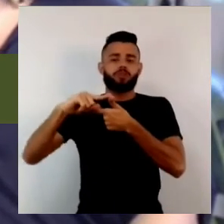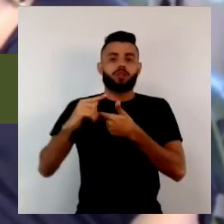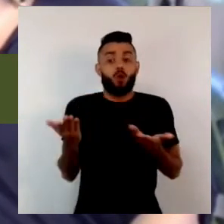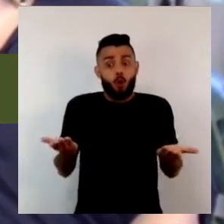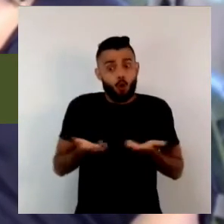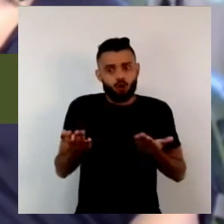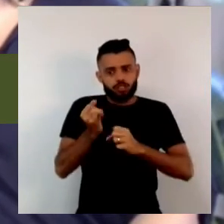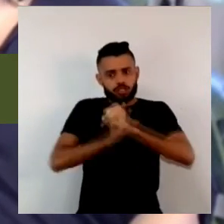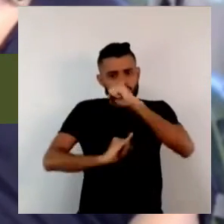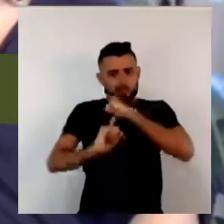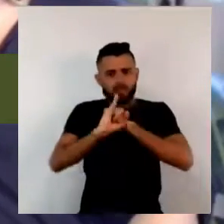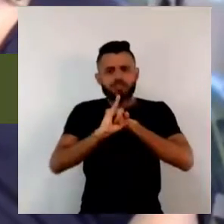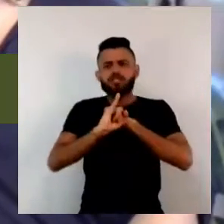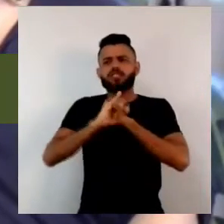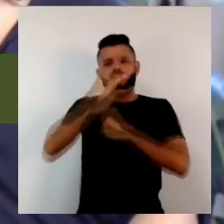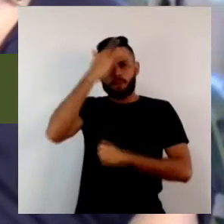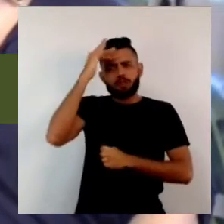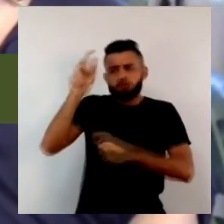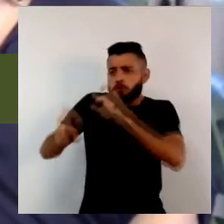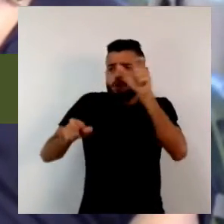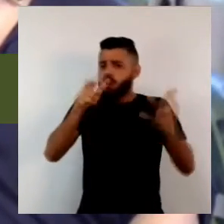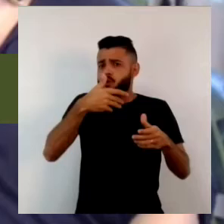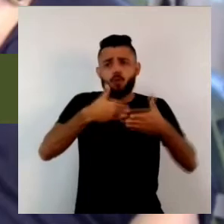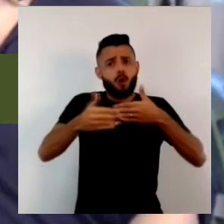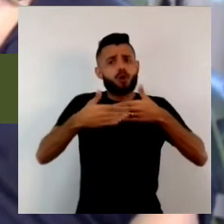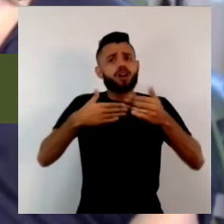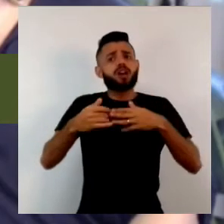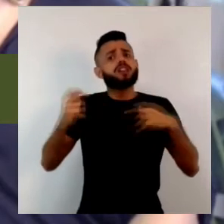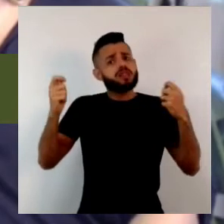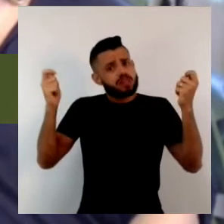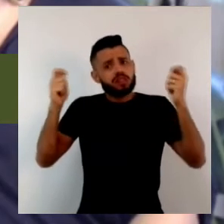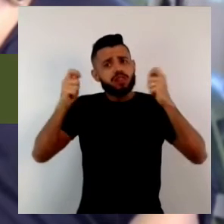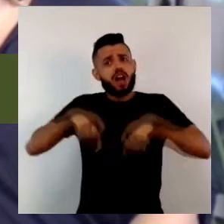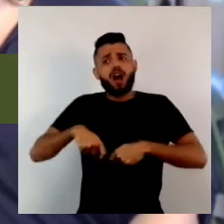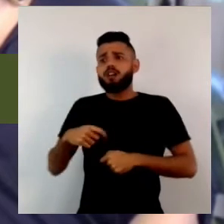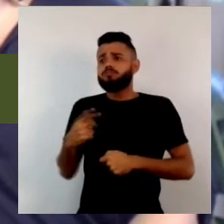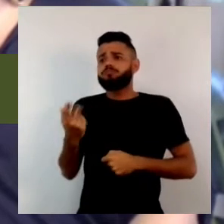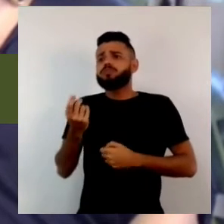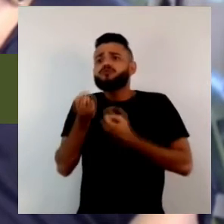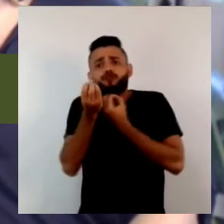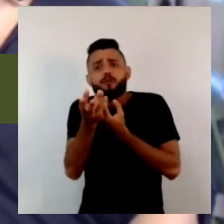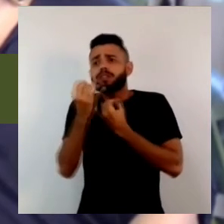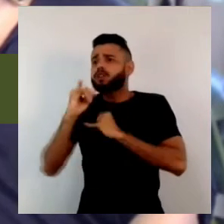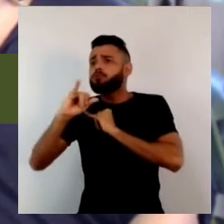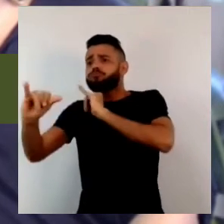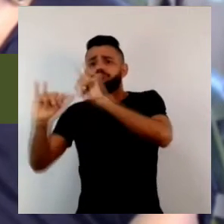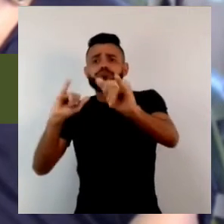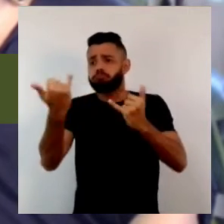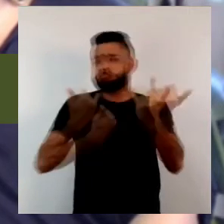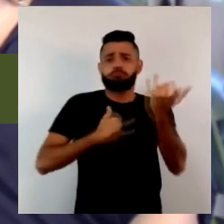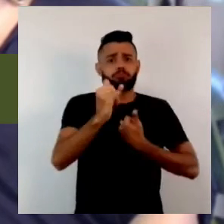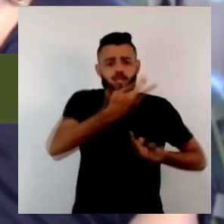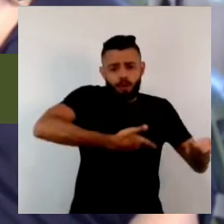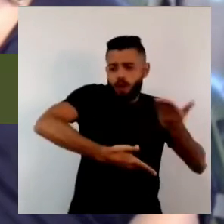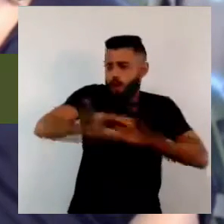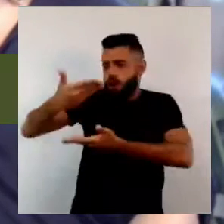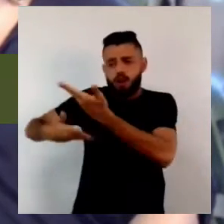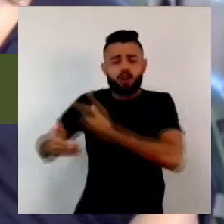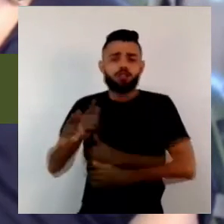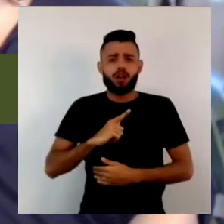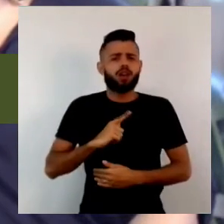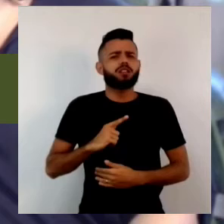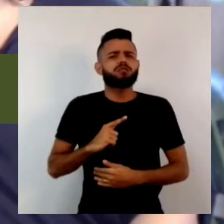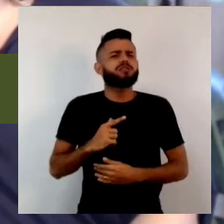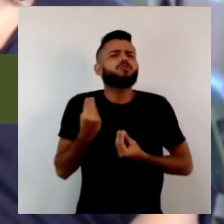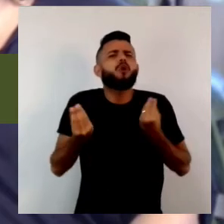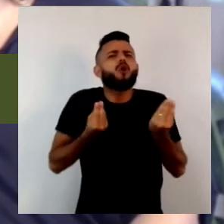pessoa acaba sendo um meio de comunicação. Como lidar com isso nessa nova realidade, né? A gente